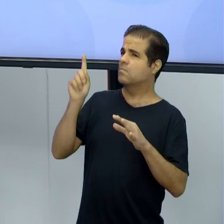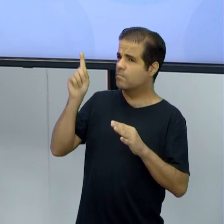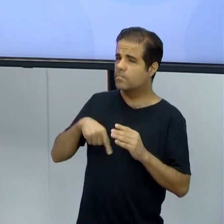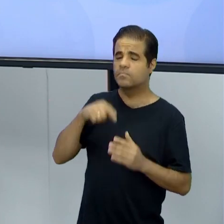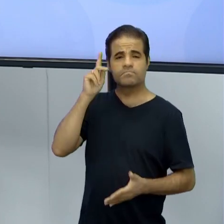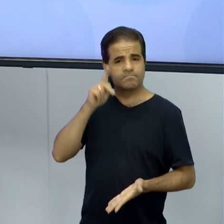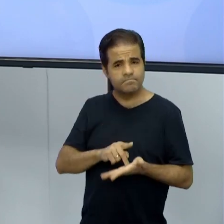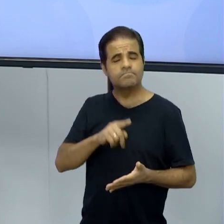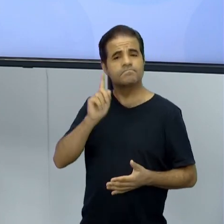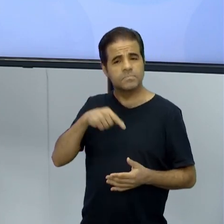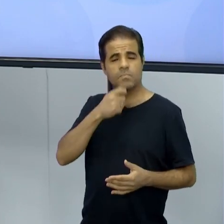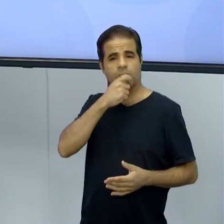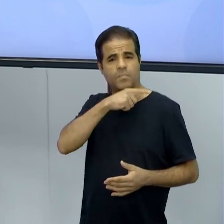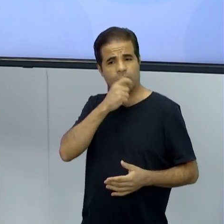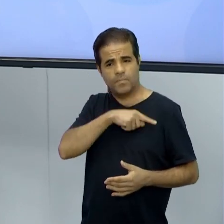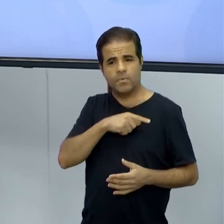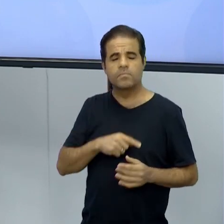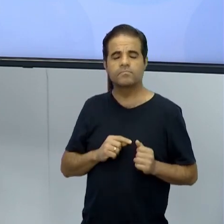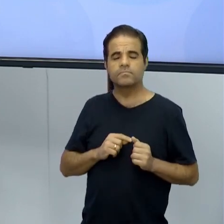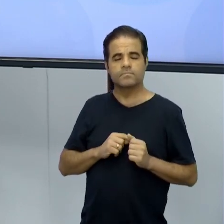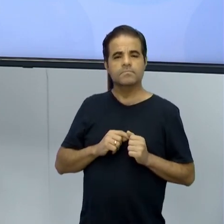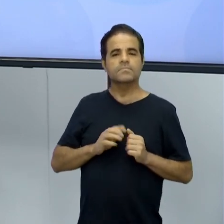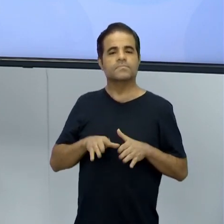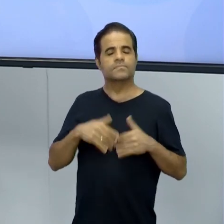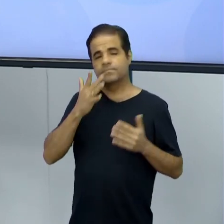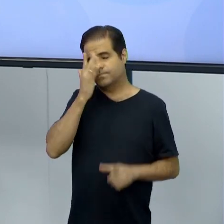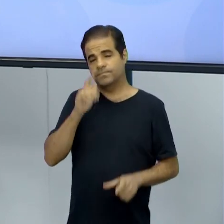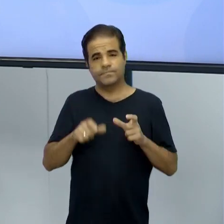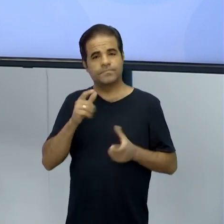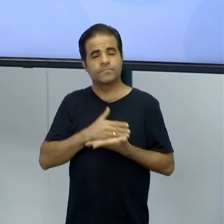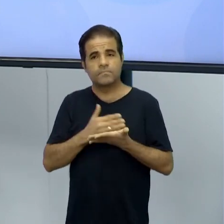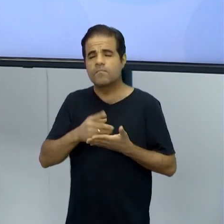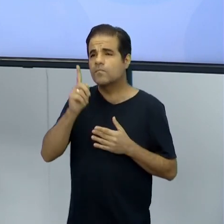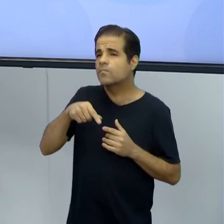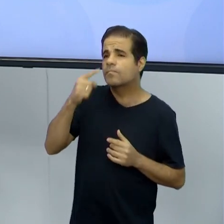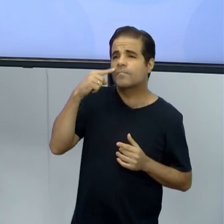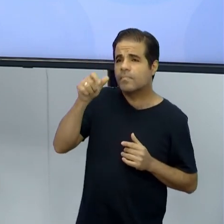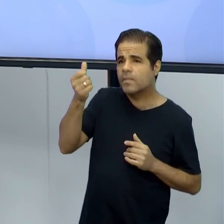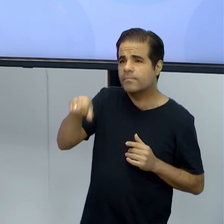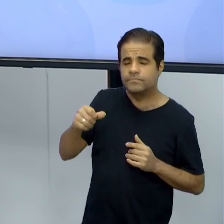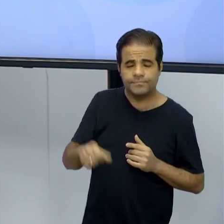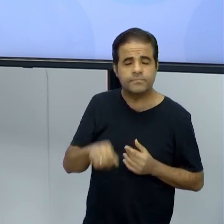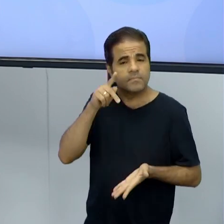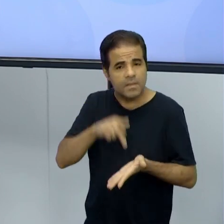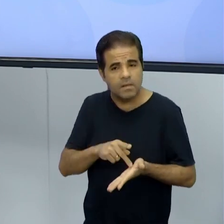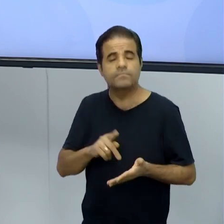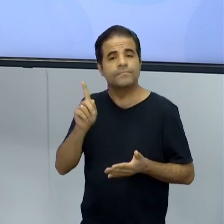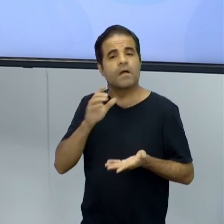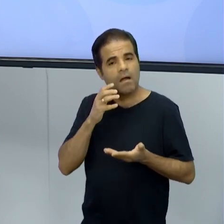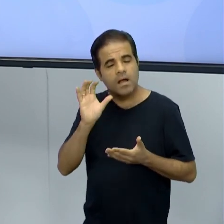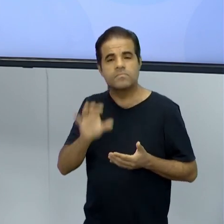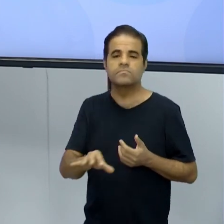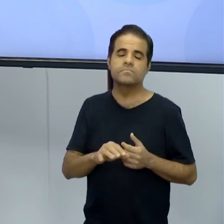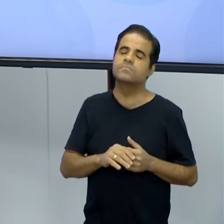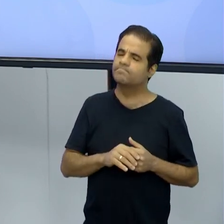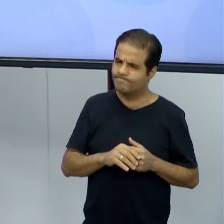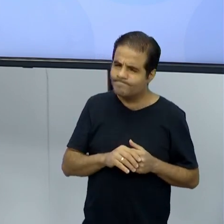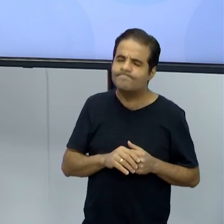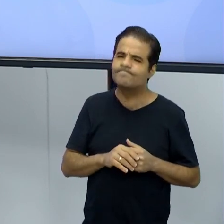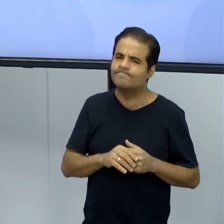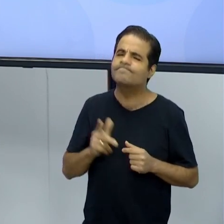esquete de humor. De humor. Então, as pessoas começaram a avaliar aquilo como se fosse verdade. E aquilo